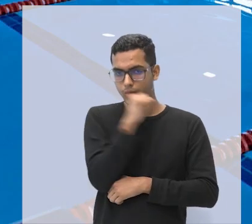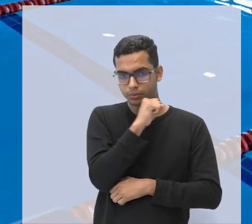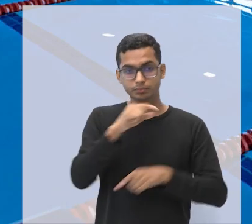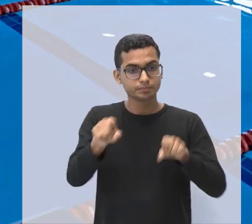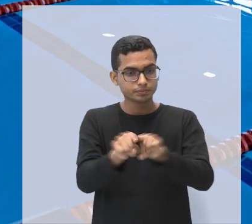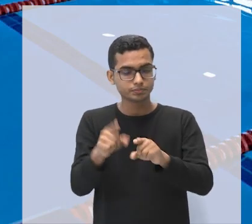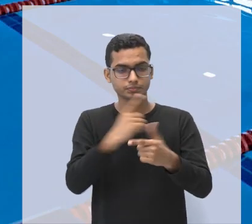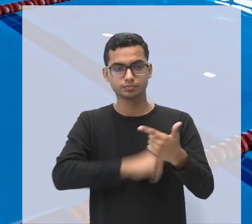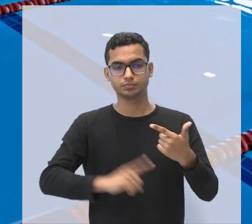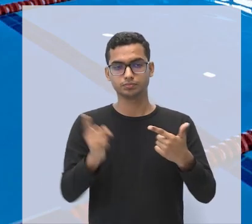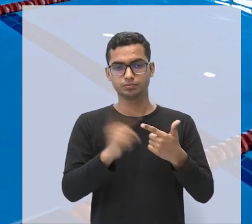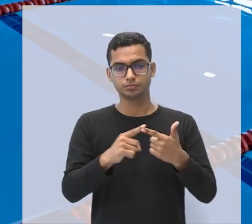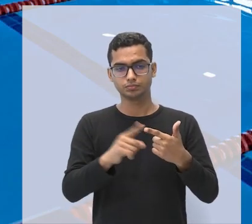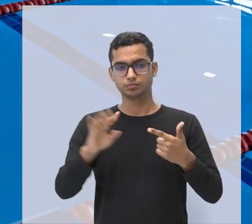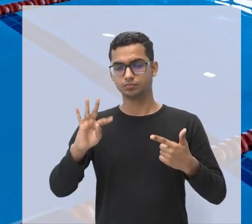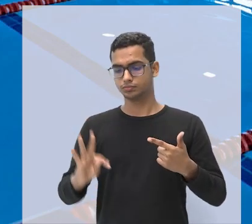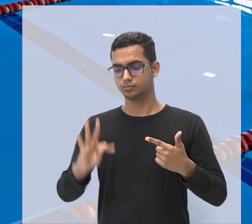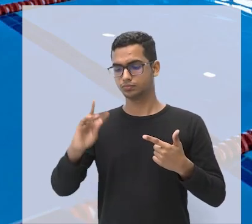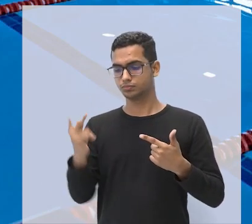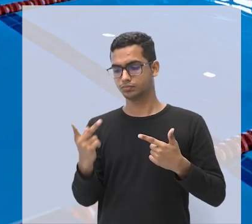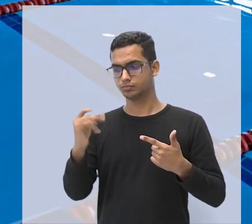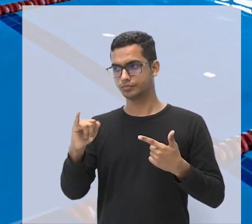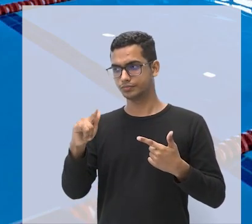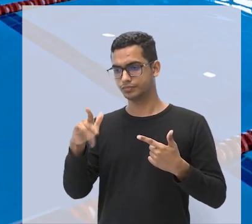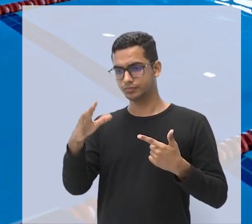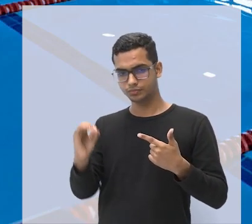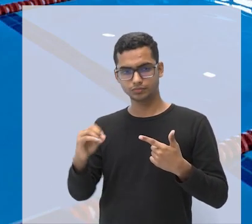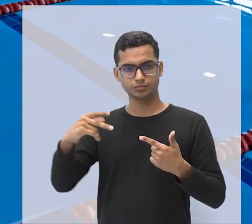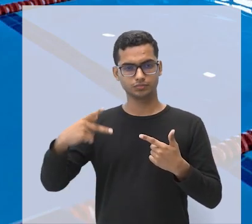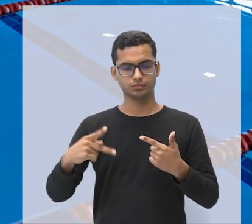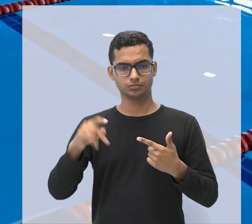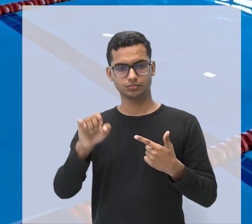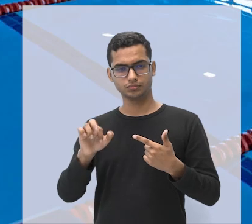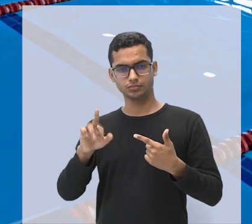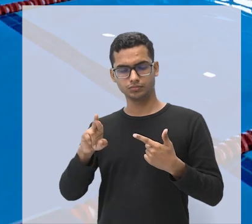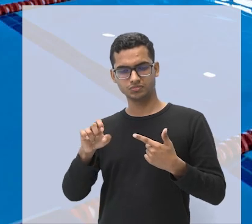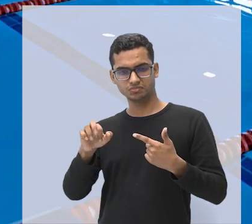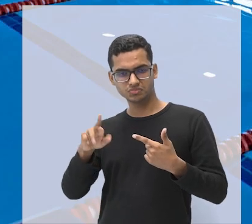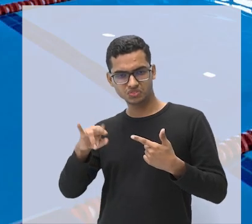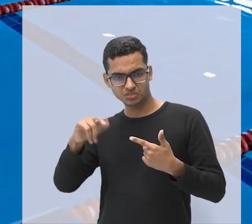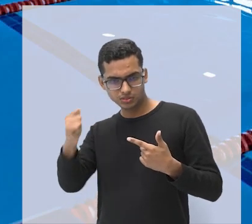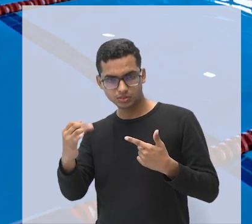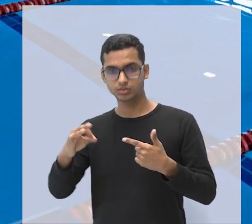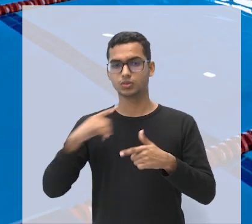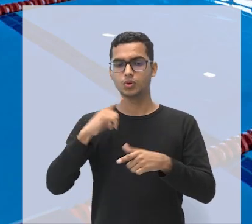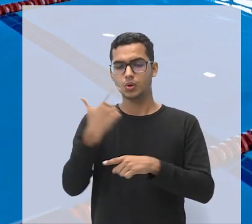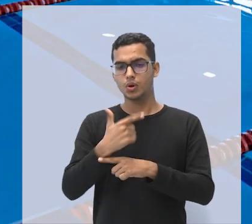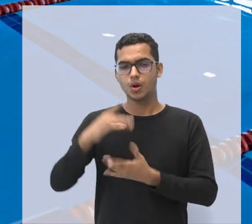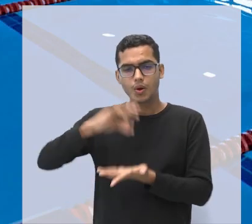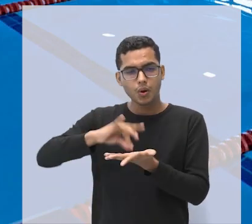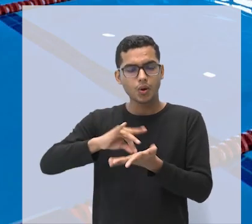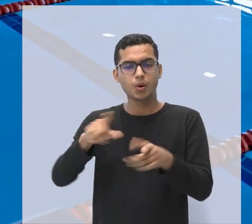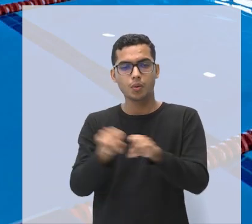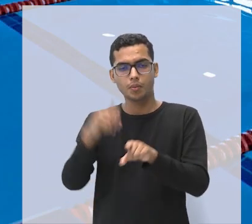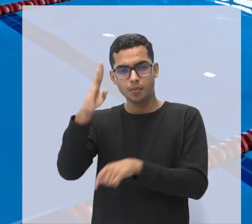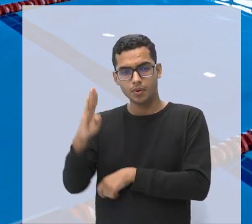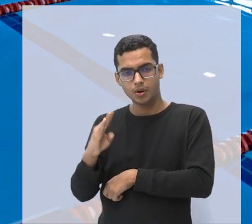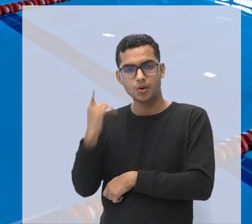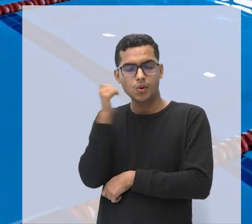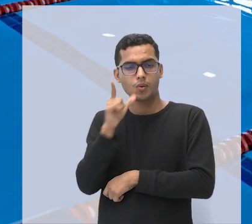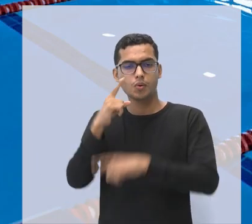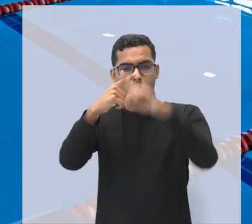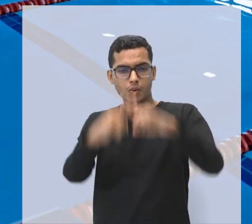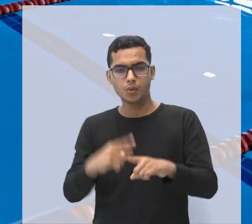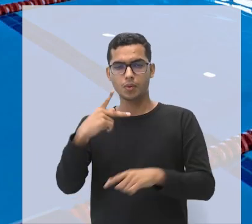Outro grande atleta é o Thiago Pereira. Ele é o recordista brasileiro de medalhas em Jogos